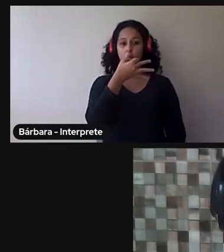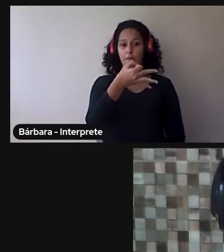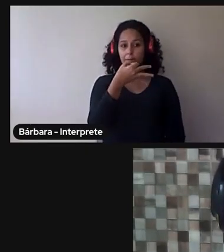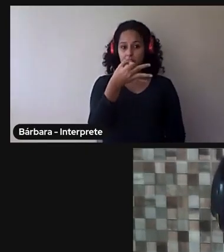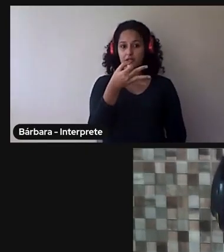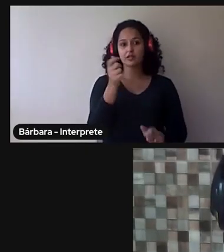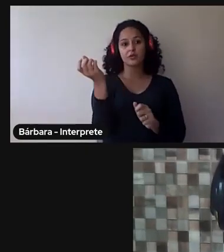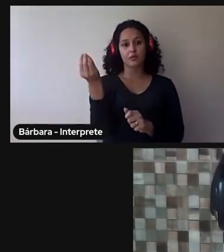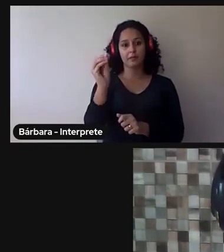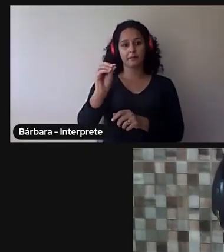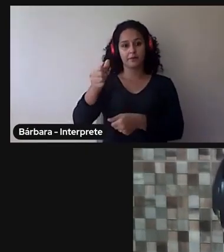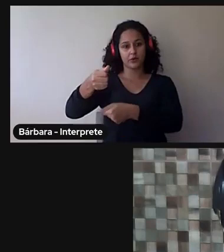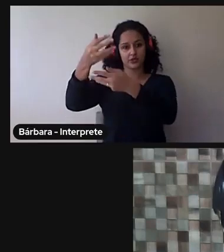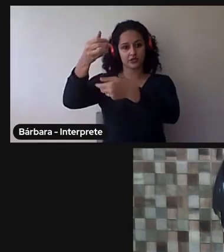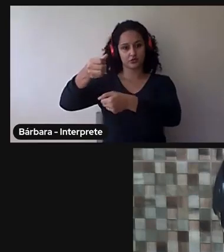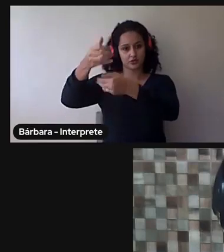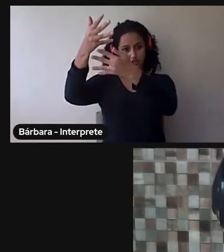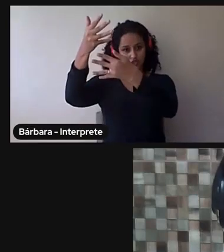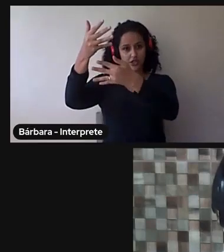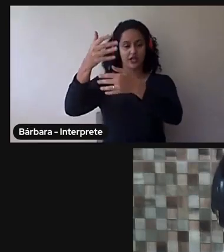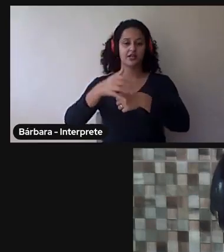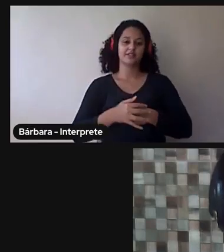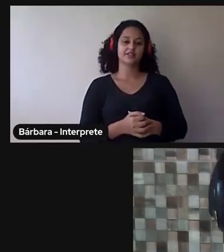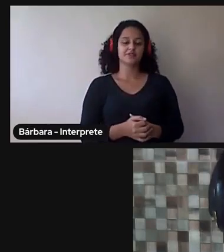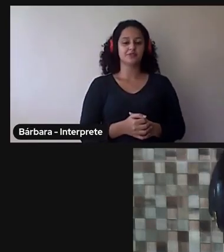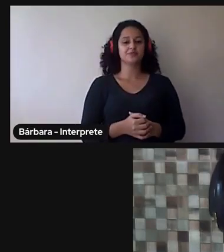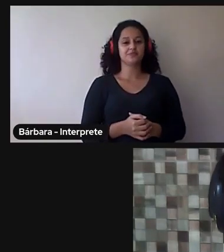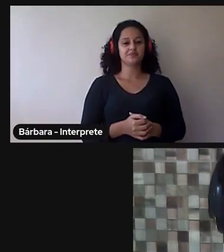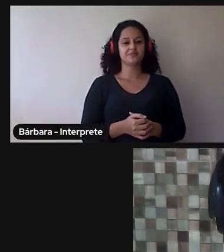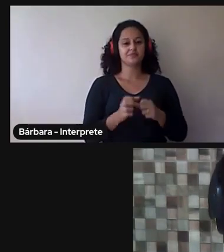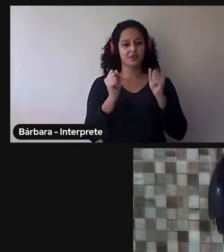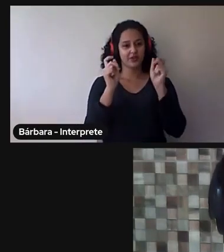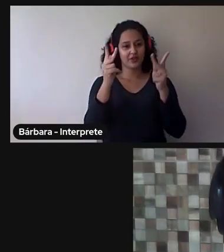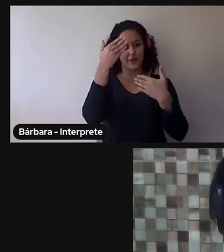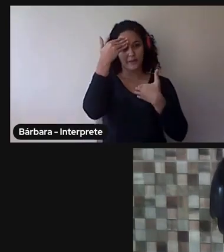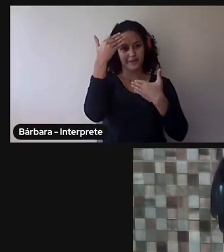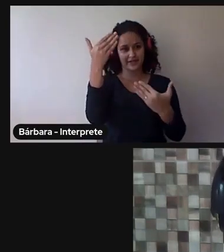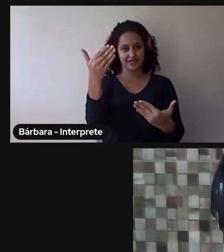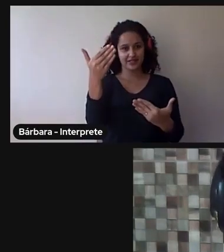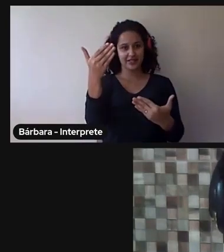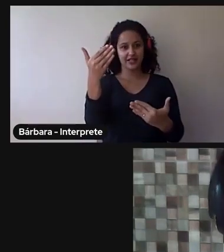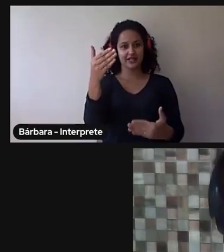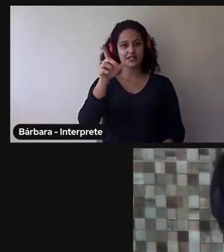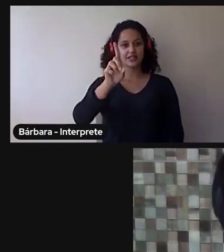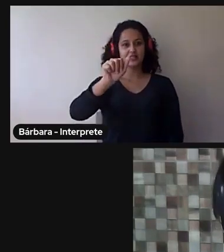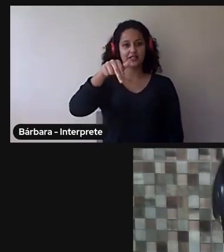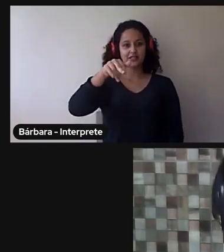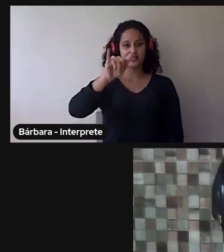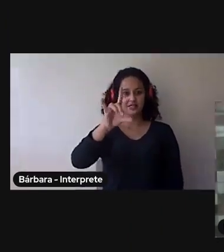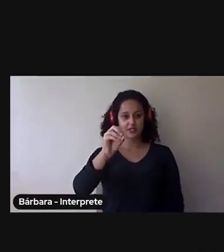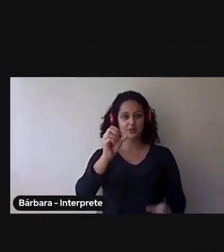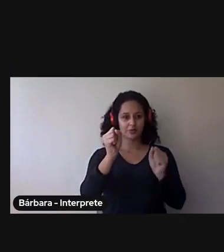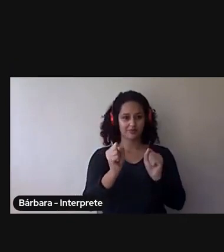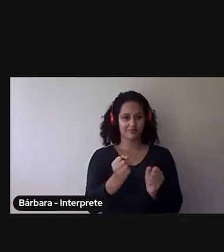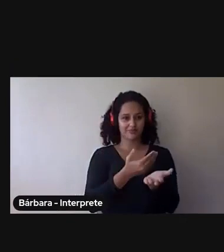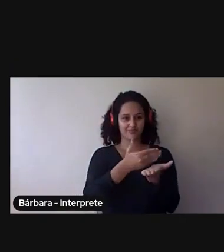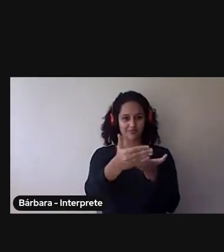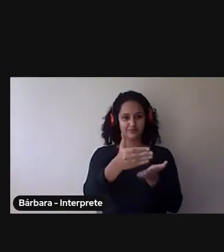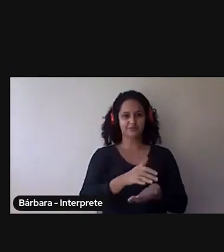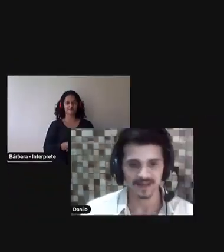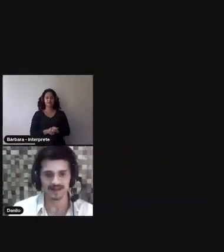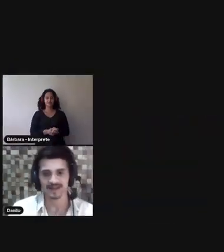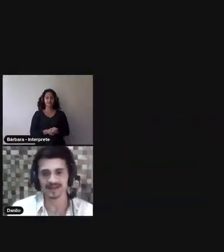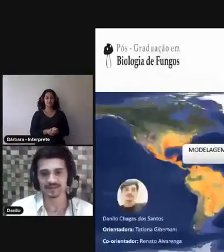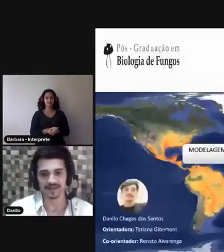chat que estamos monitorando na medida do possível, tá bom? Obrigada, e Danilo, a palavra é sua. Obrigado,